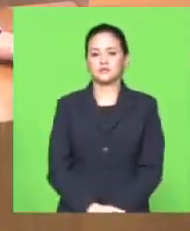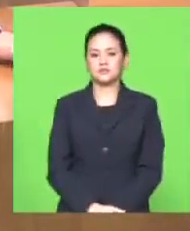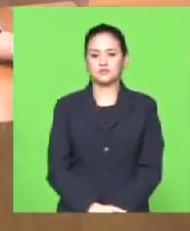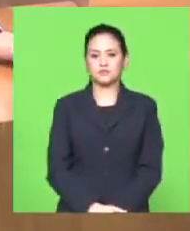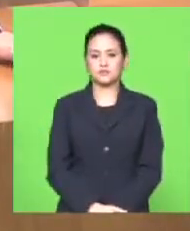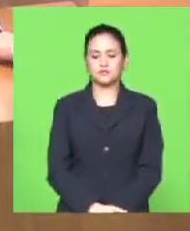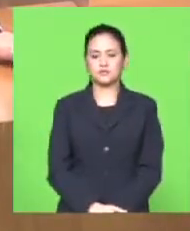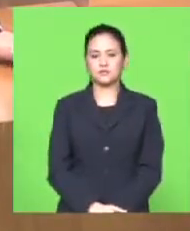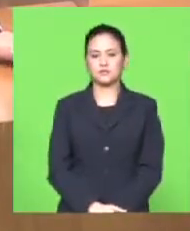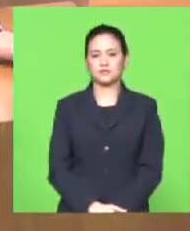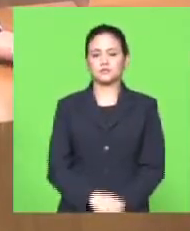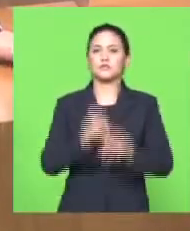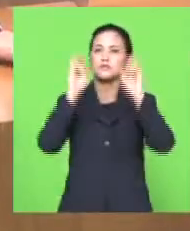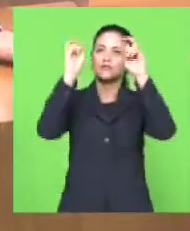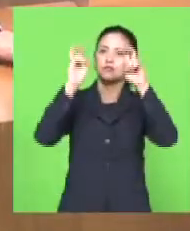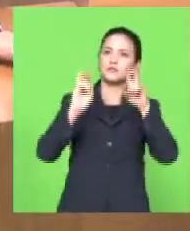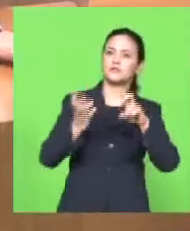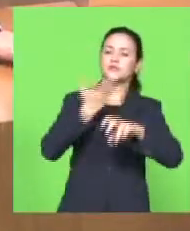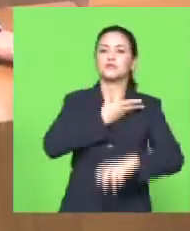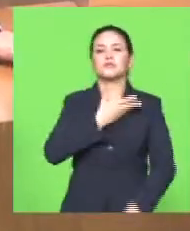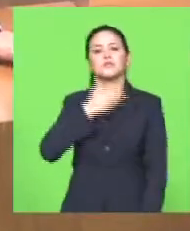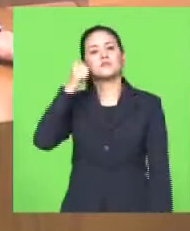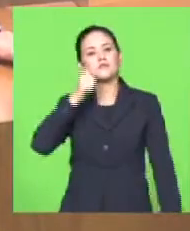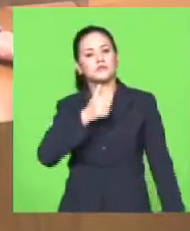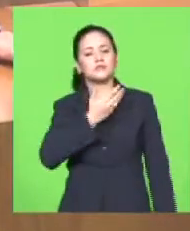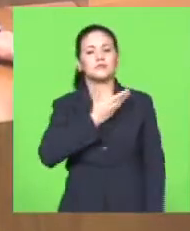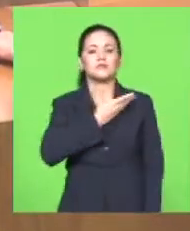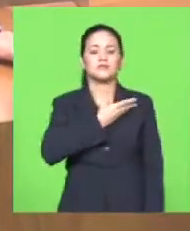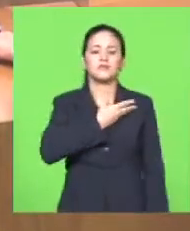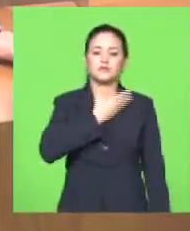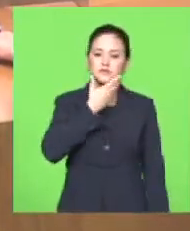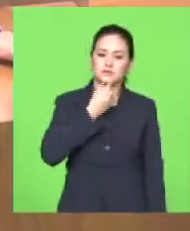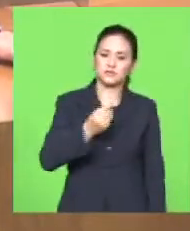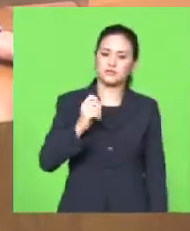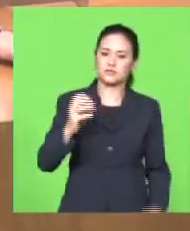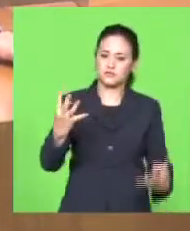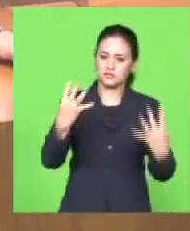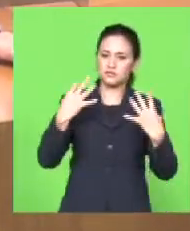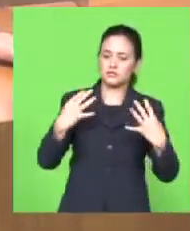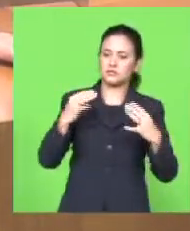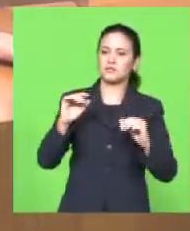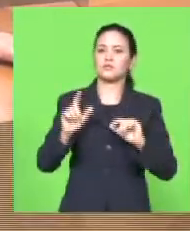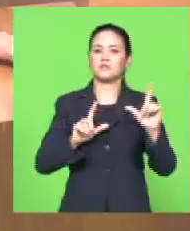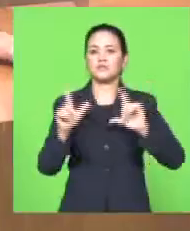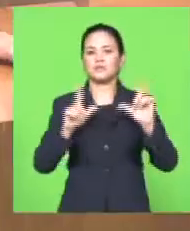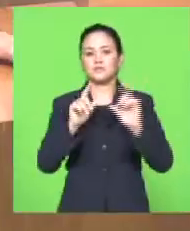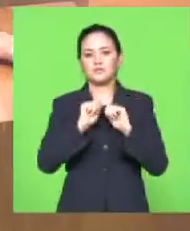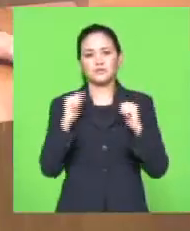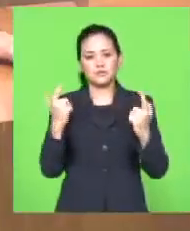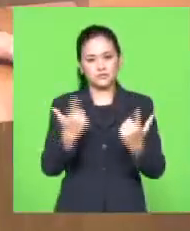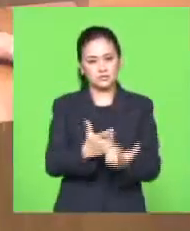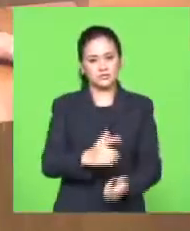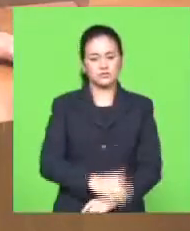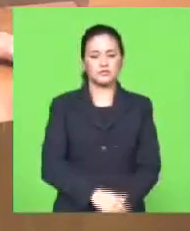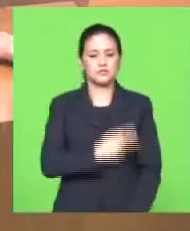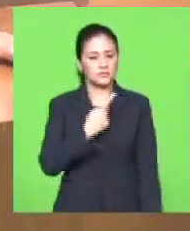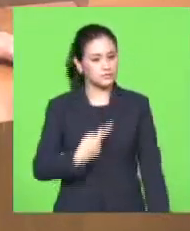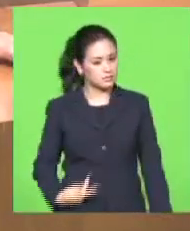galeria, amigos e amigas que nos assistem através da TV Assembleia. Senhor